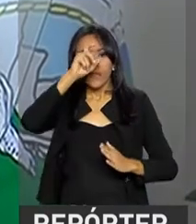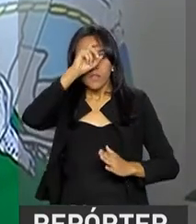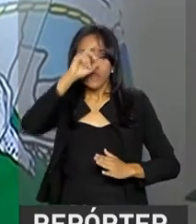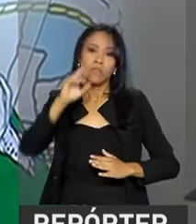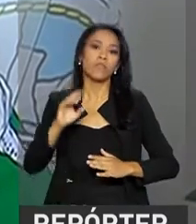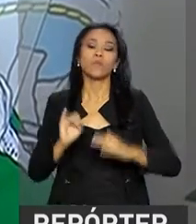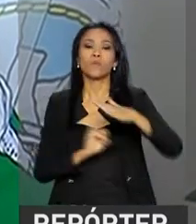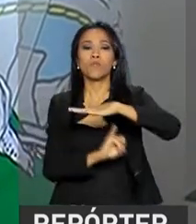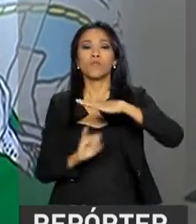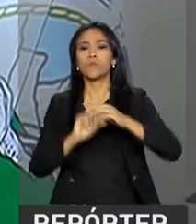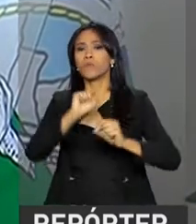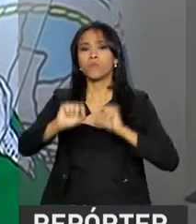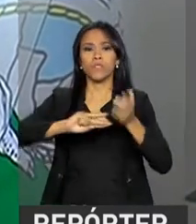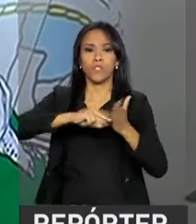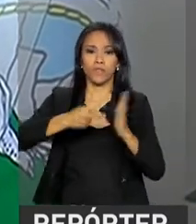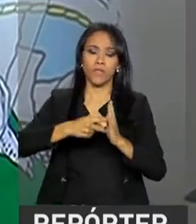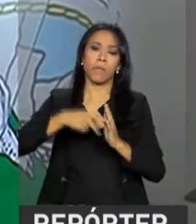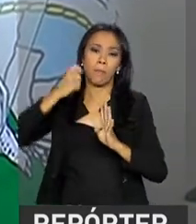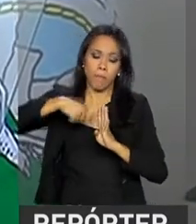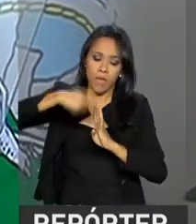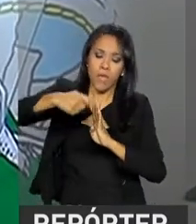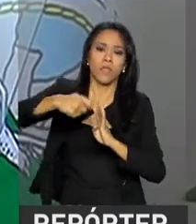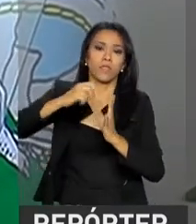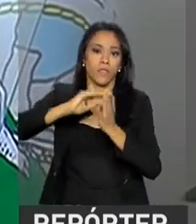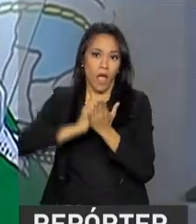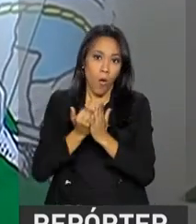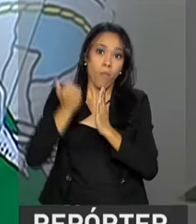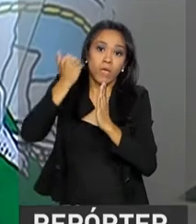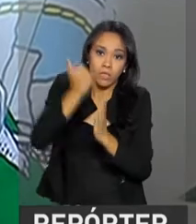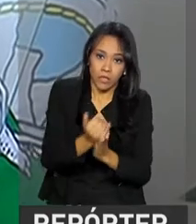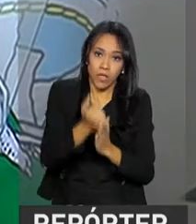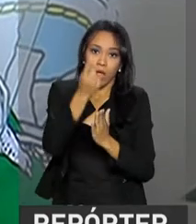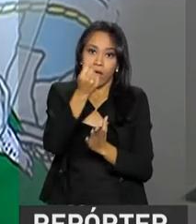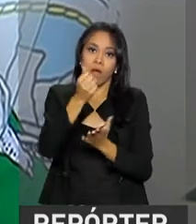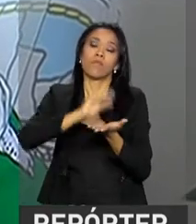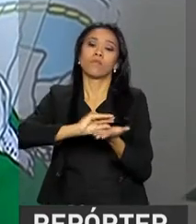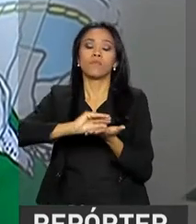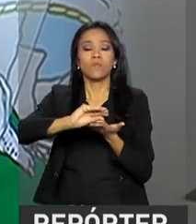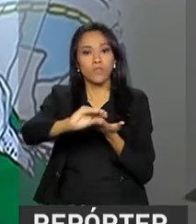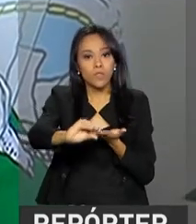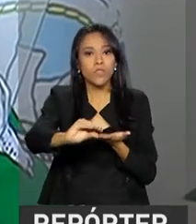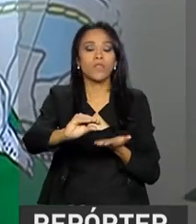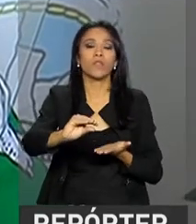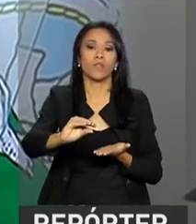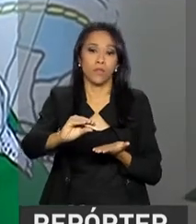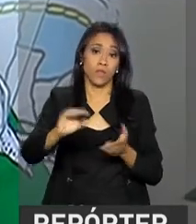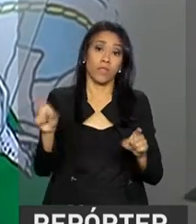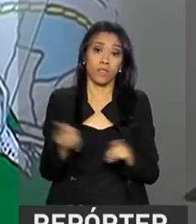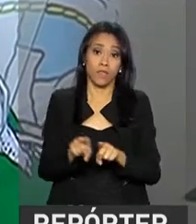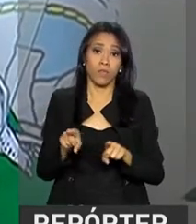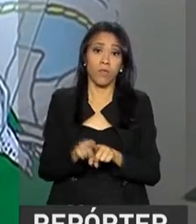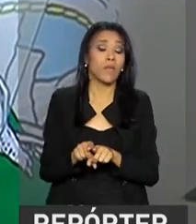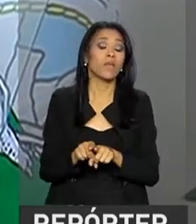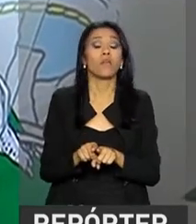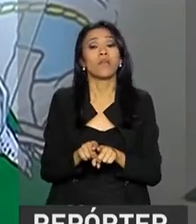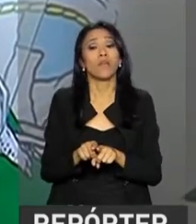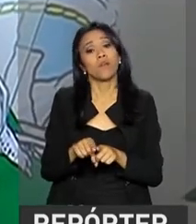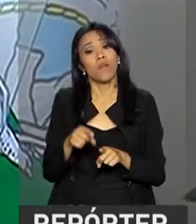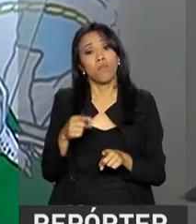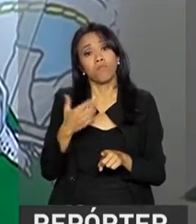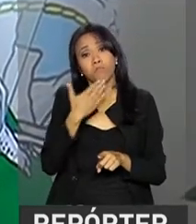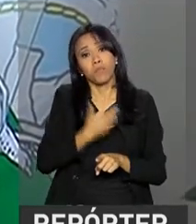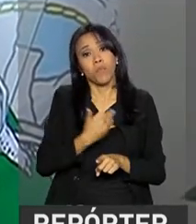mensais para o instituto como foi anunciado aqui e naturalmente promover outras verbas que